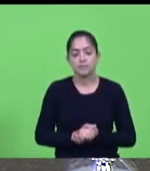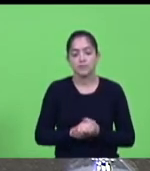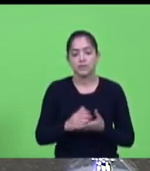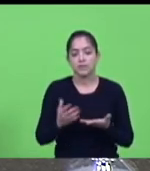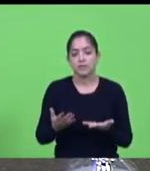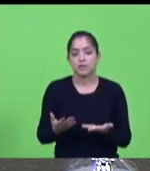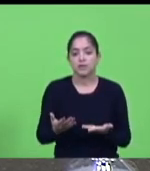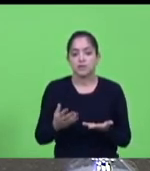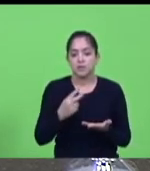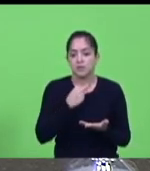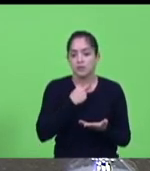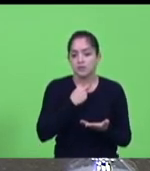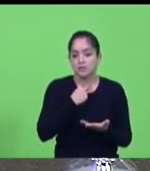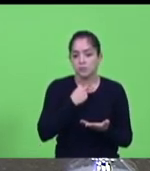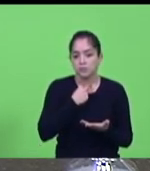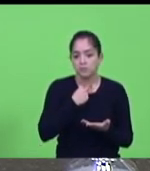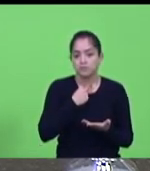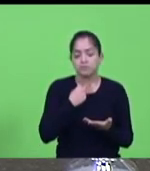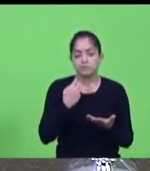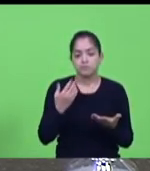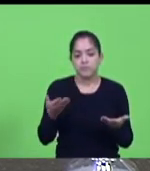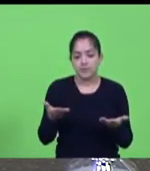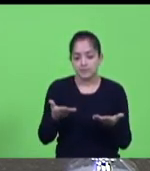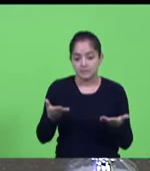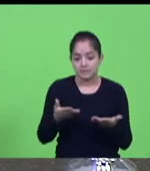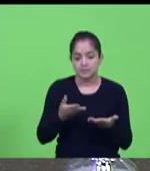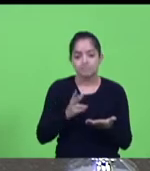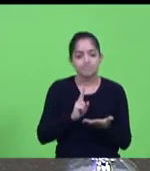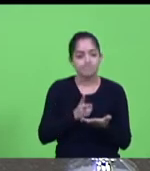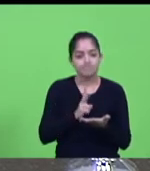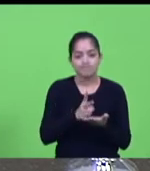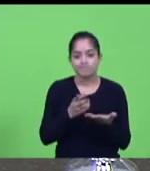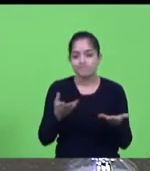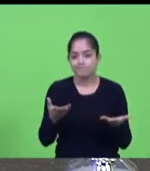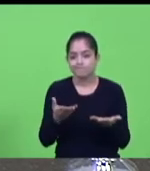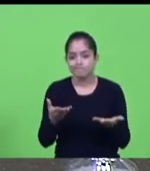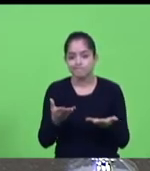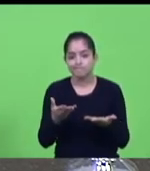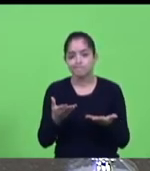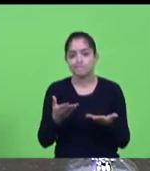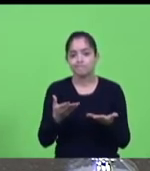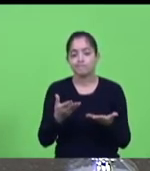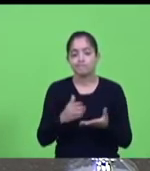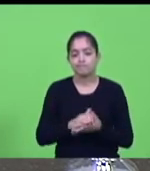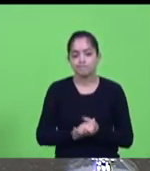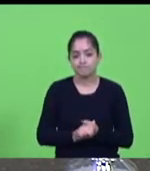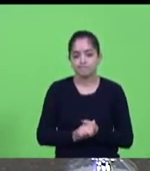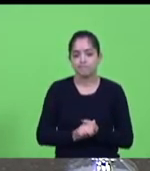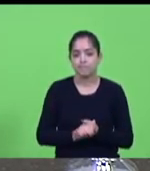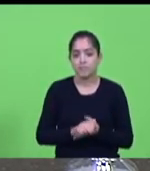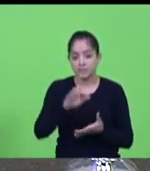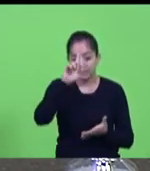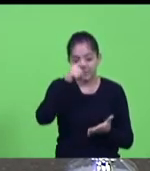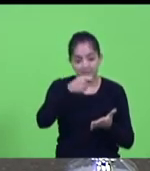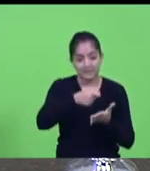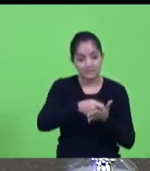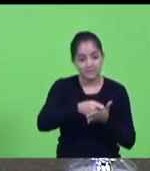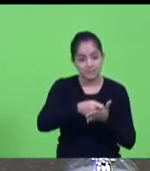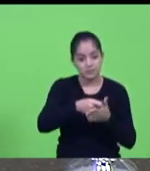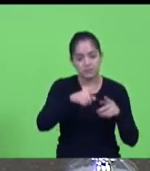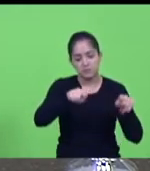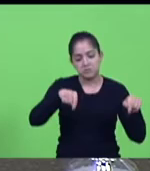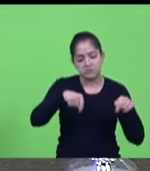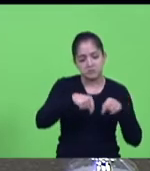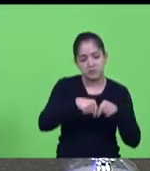podemos continuar com esta dinâmica em que decisões de gabinete,